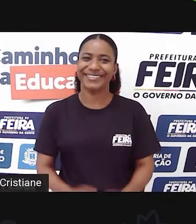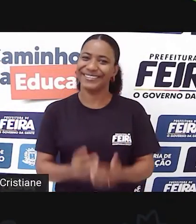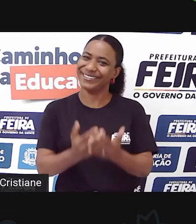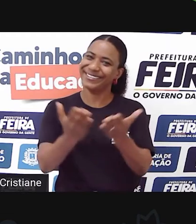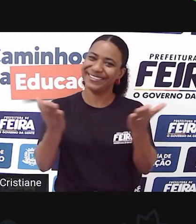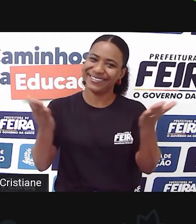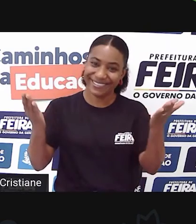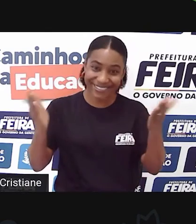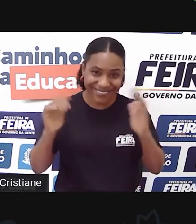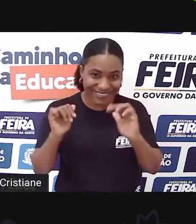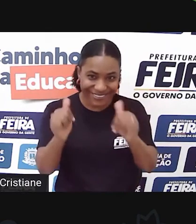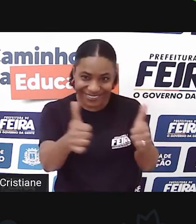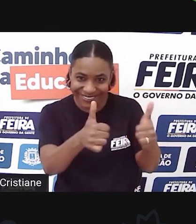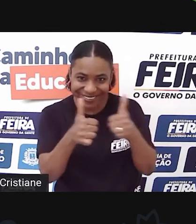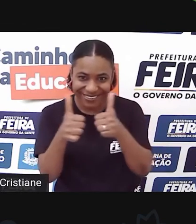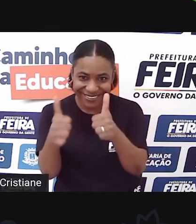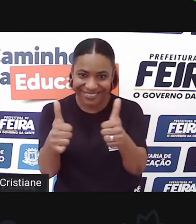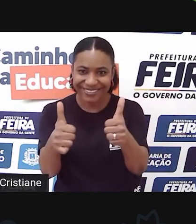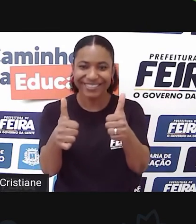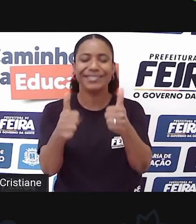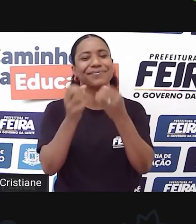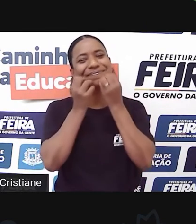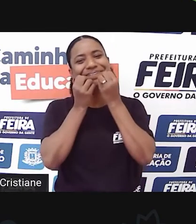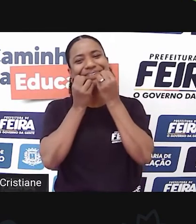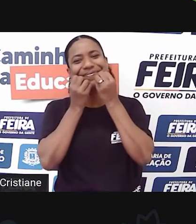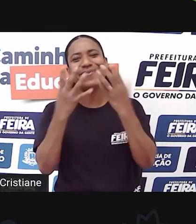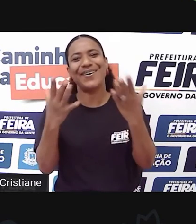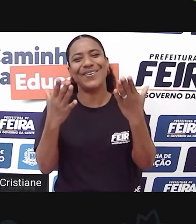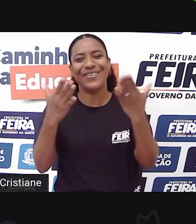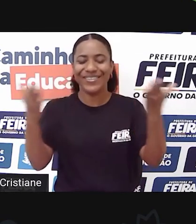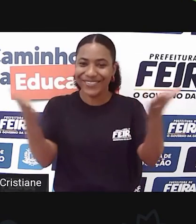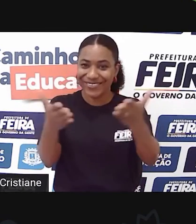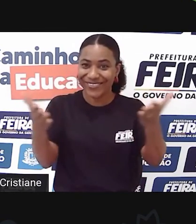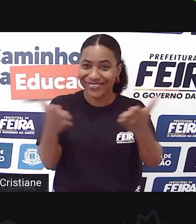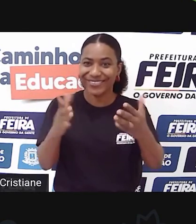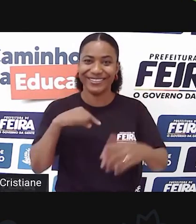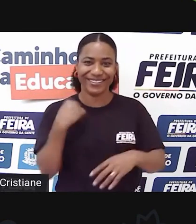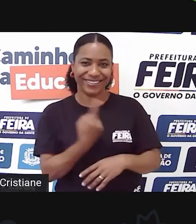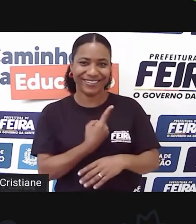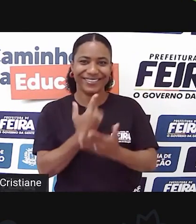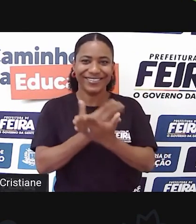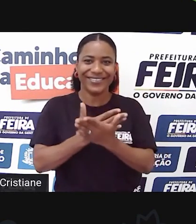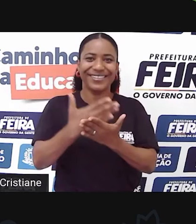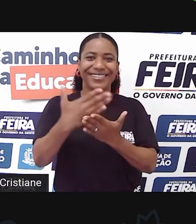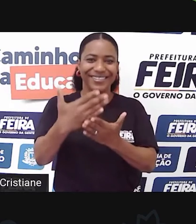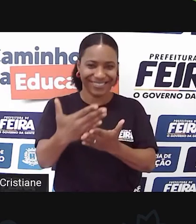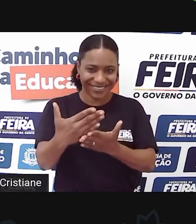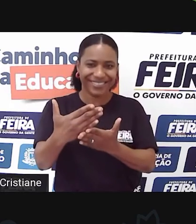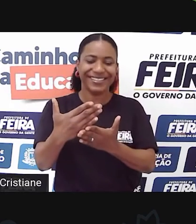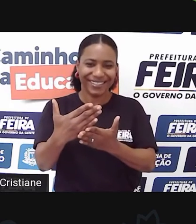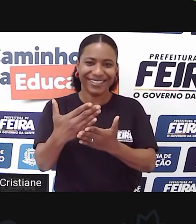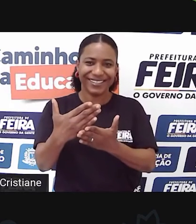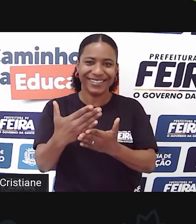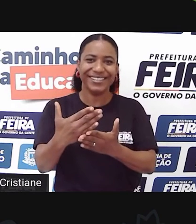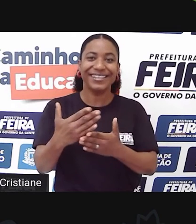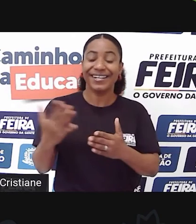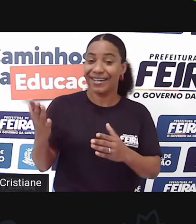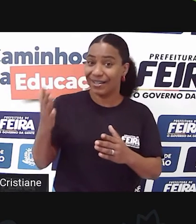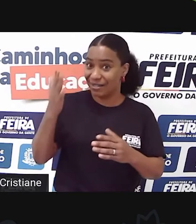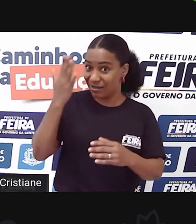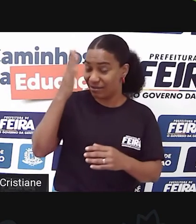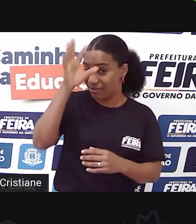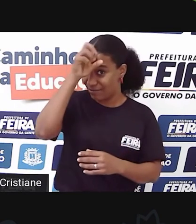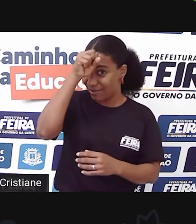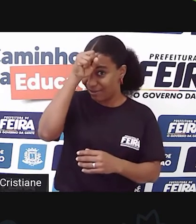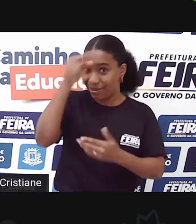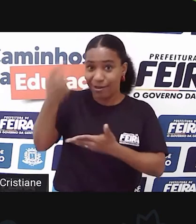Fala pessoal, tudo bem com vocês? Estamos começando aqui mais um momento Saberes e Viveres. Meu nome é Felipe Passos e eu sou